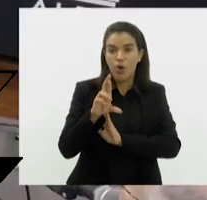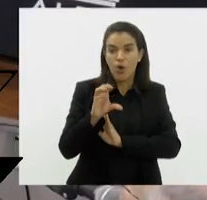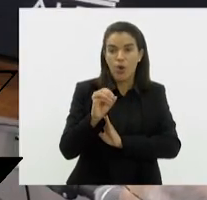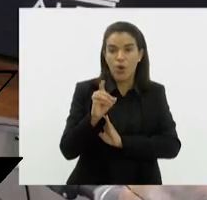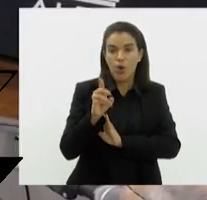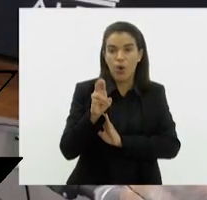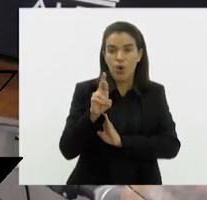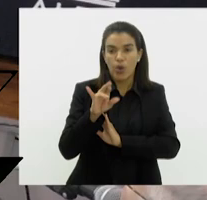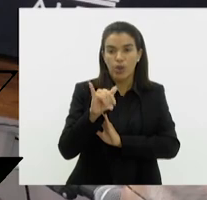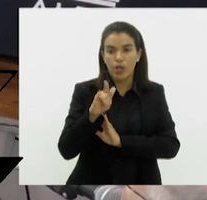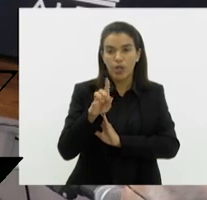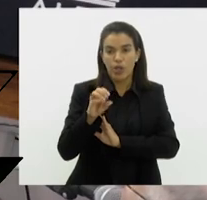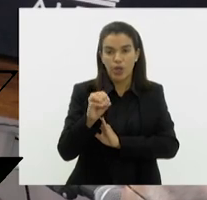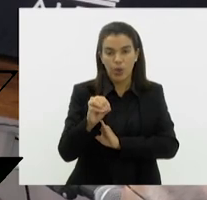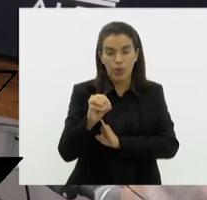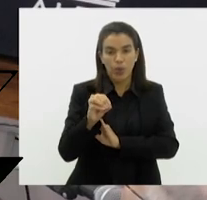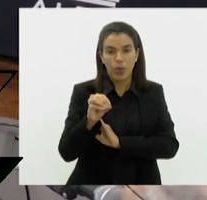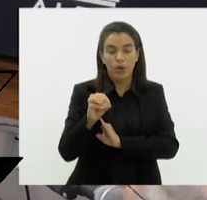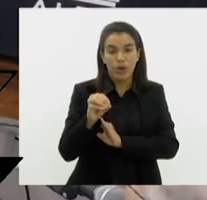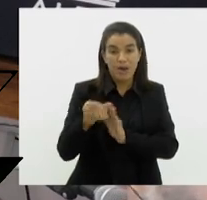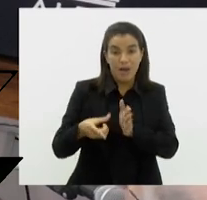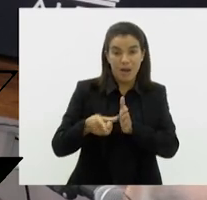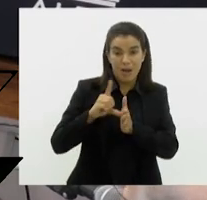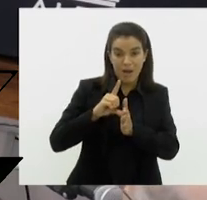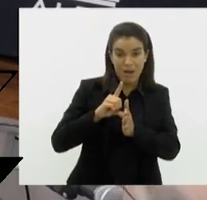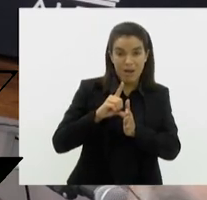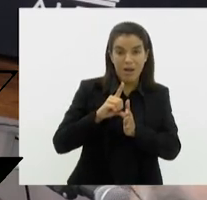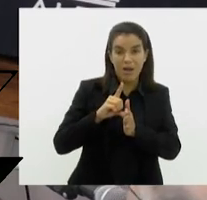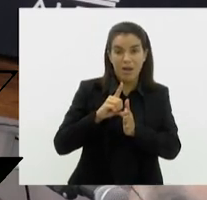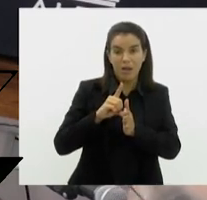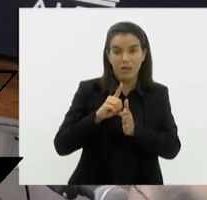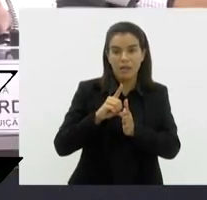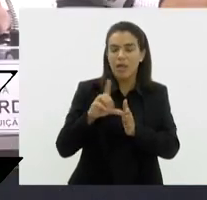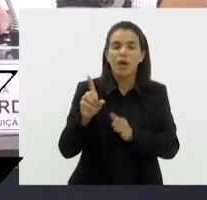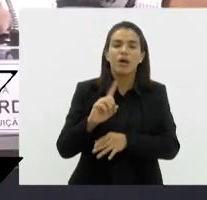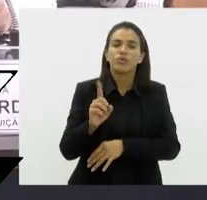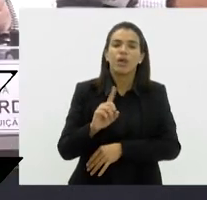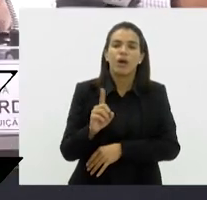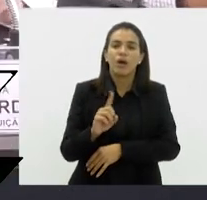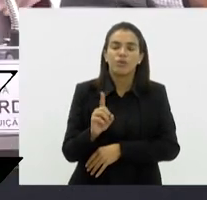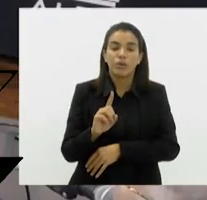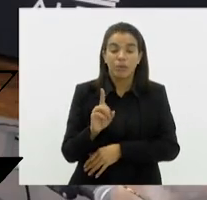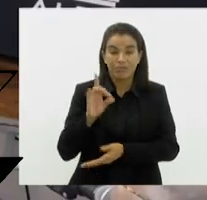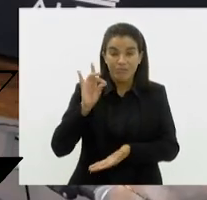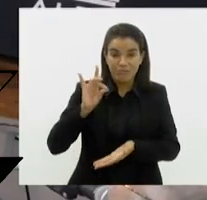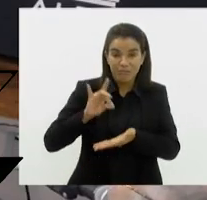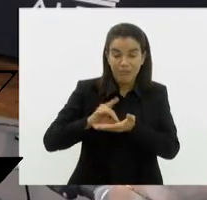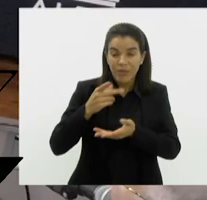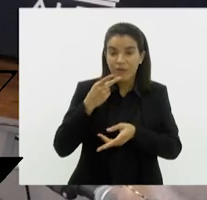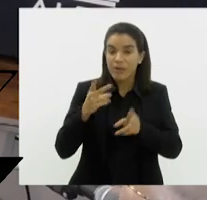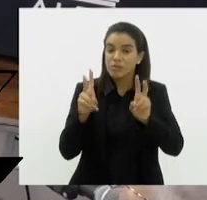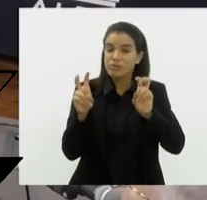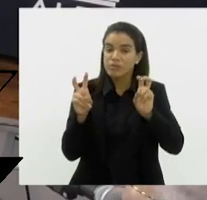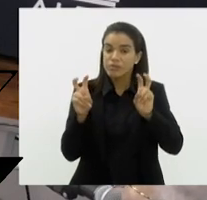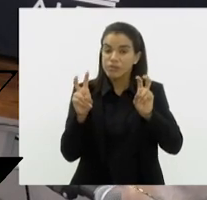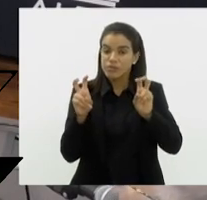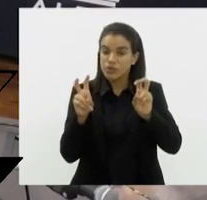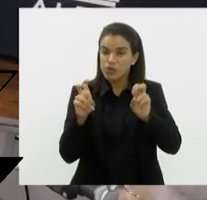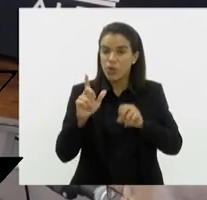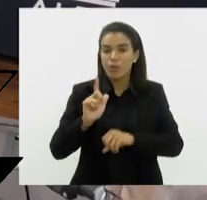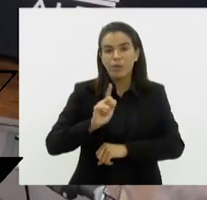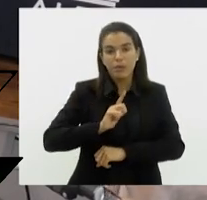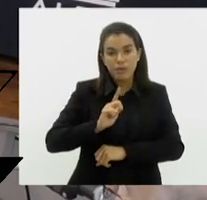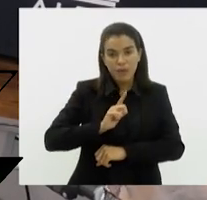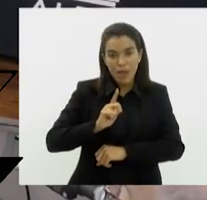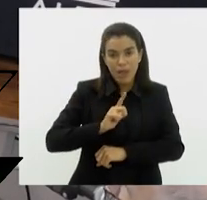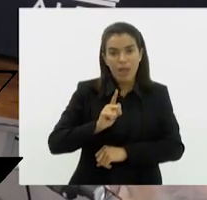tem até a prescrição intercorrente. Antes de virar precatório. Ele não está entrando nesse mérito. Não, não. Na verdade, ele está tratando já de quando tem